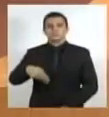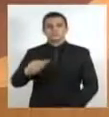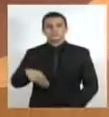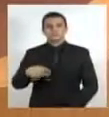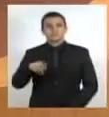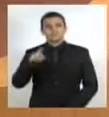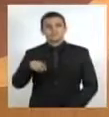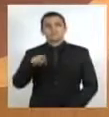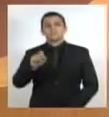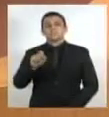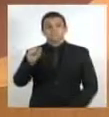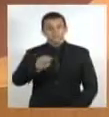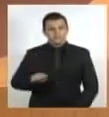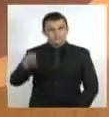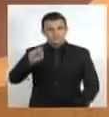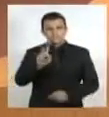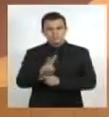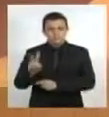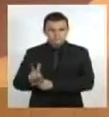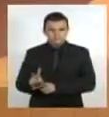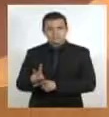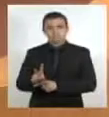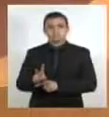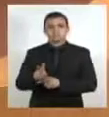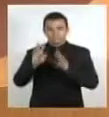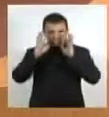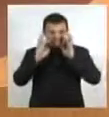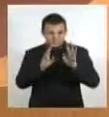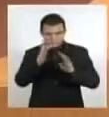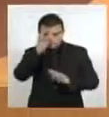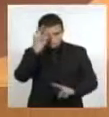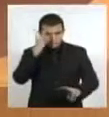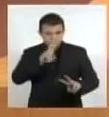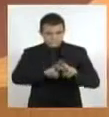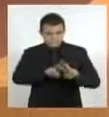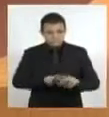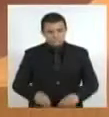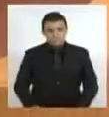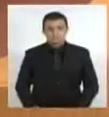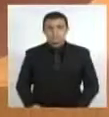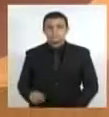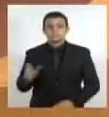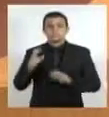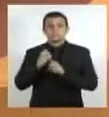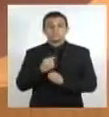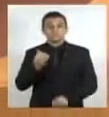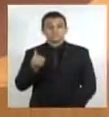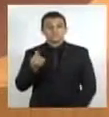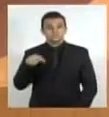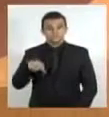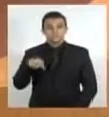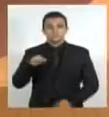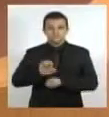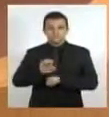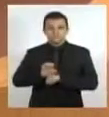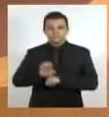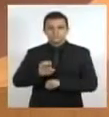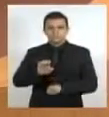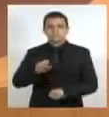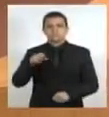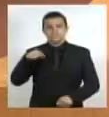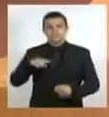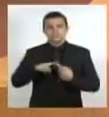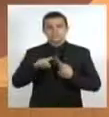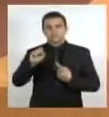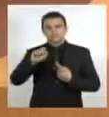a Associação de Proteção e Assistência aos Condenados. Nós temos 6 delas aqui no Estado do Maranhão. Nós temos em São